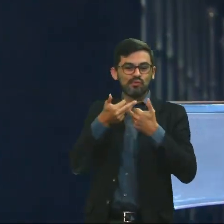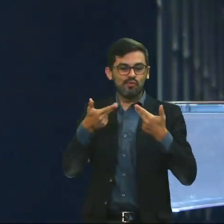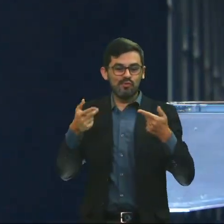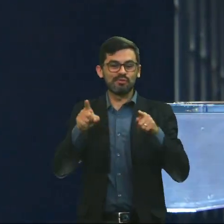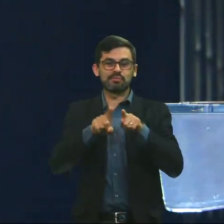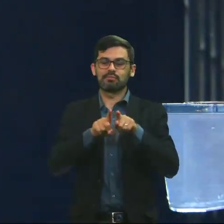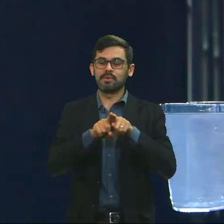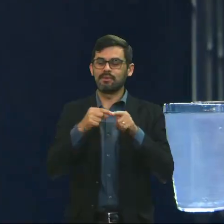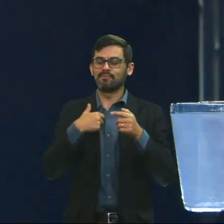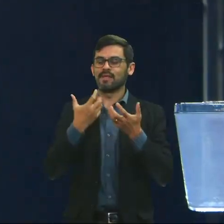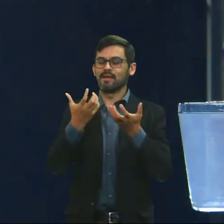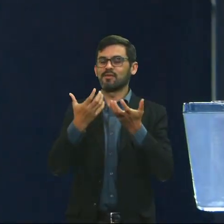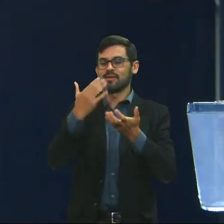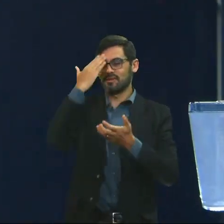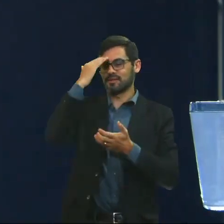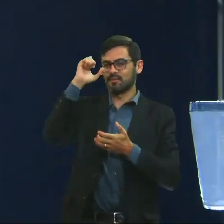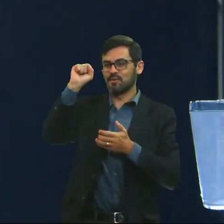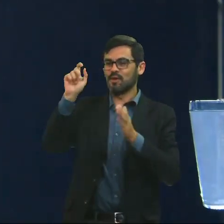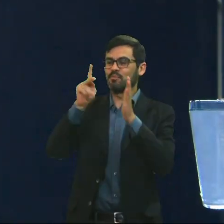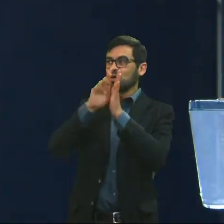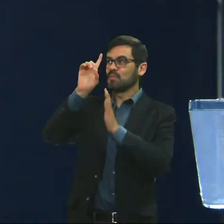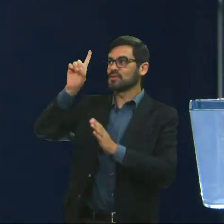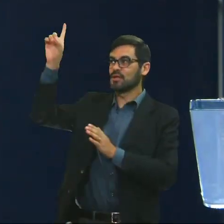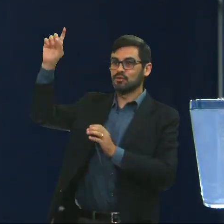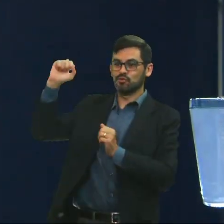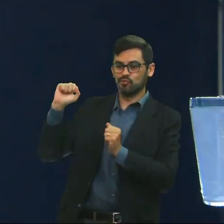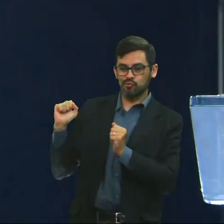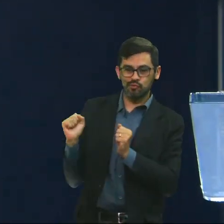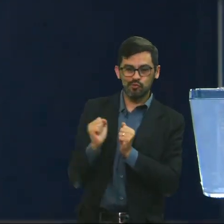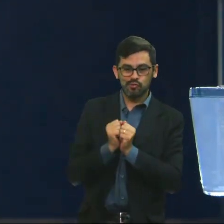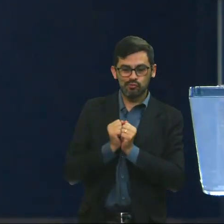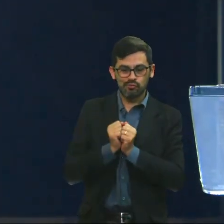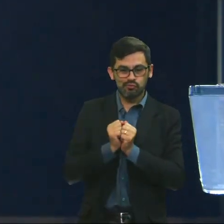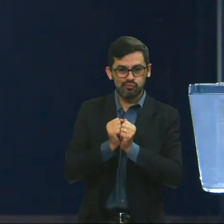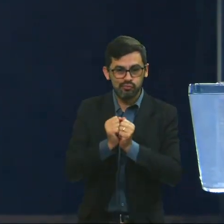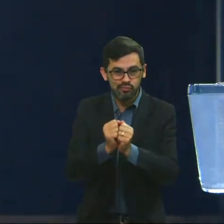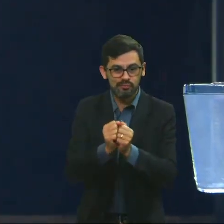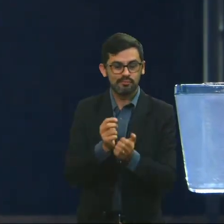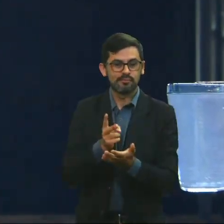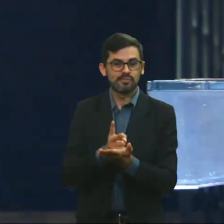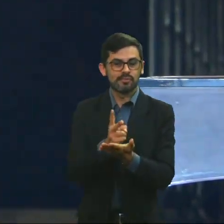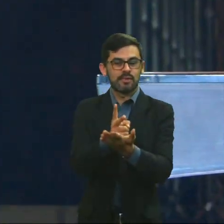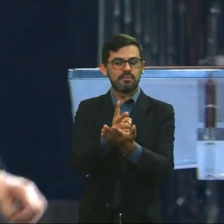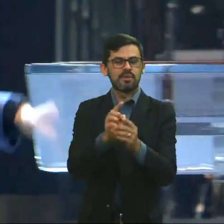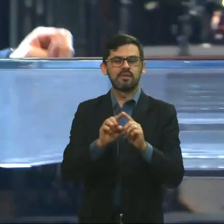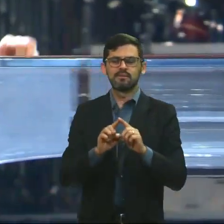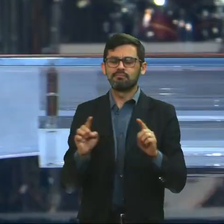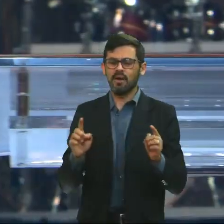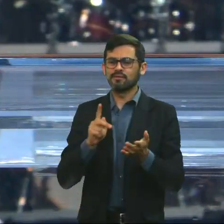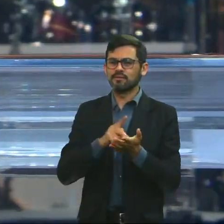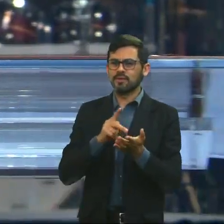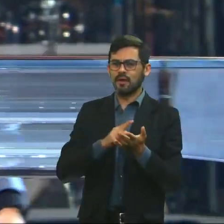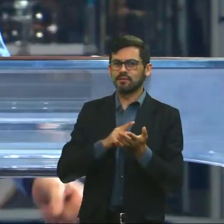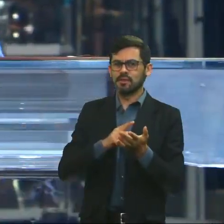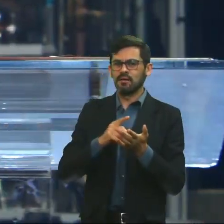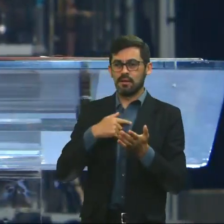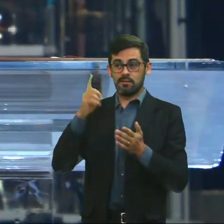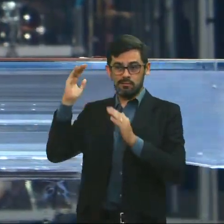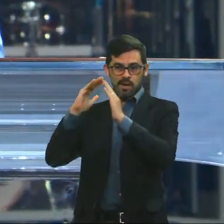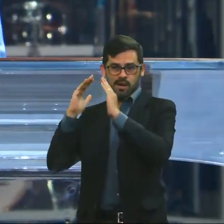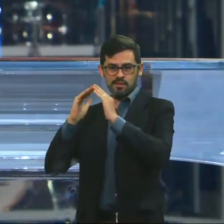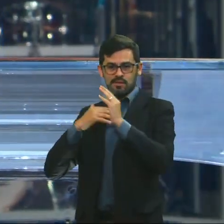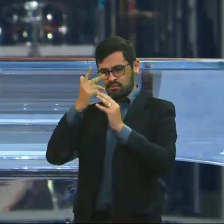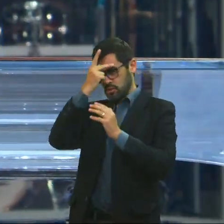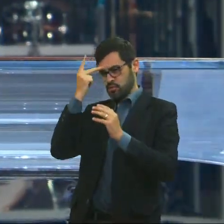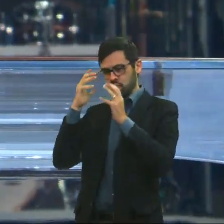Eu queria que a sabedoria de Deus me acompanhasse. Na verdade, essa noite, quando todo mundo estava dormindo, eu